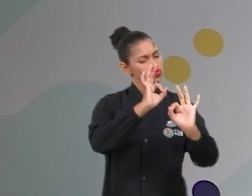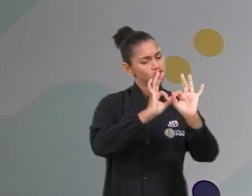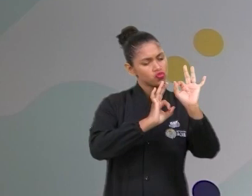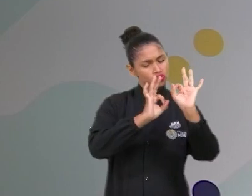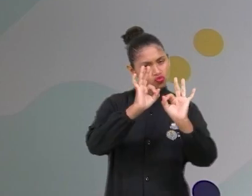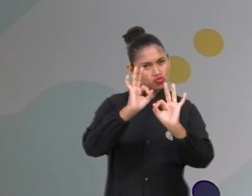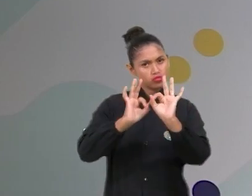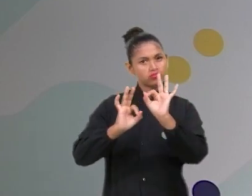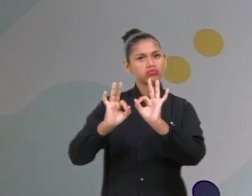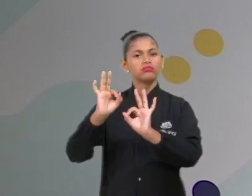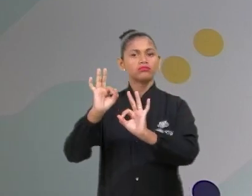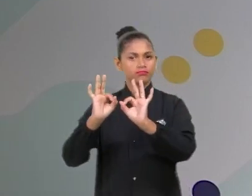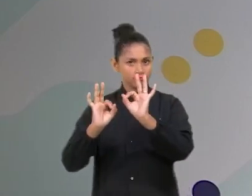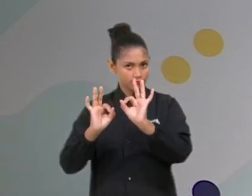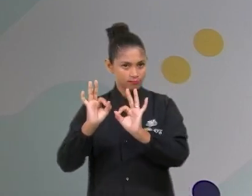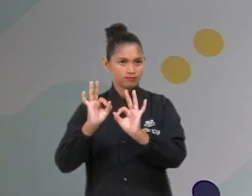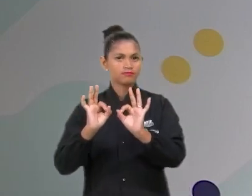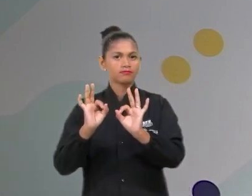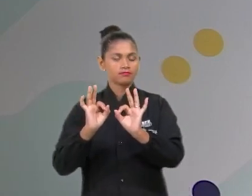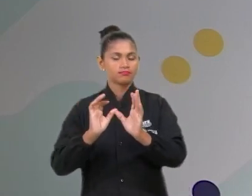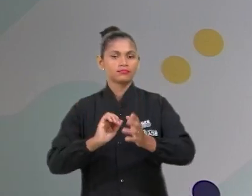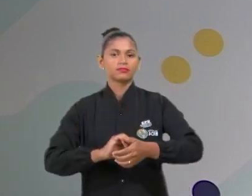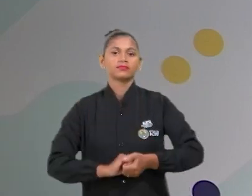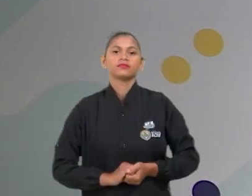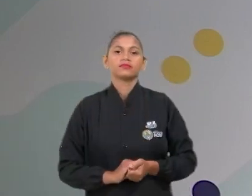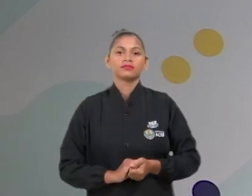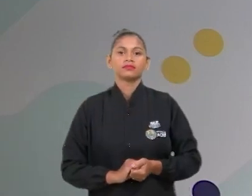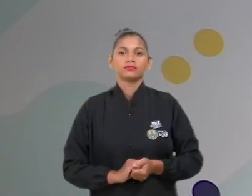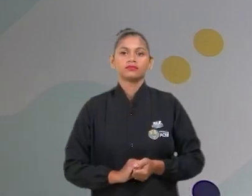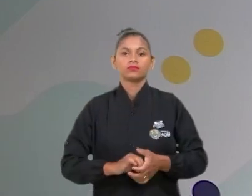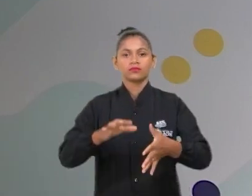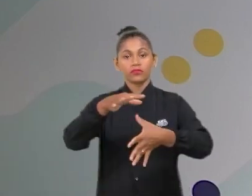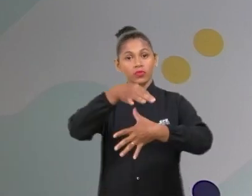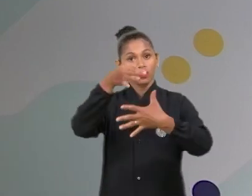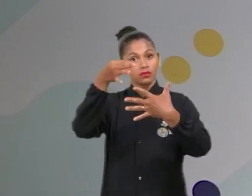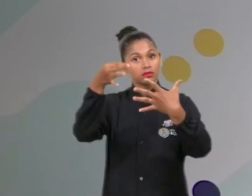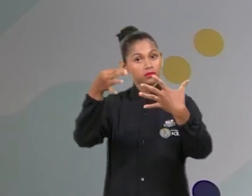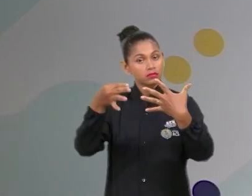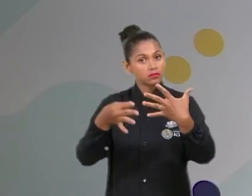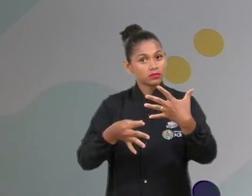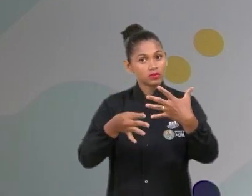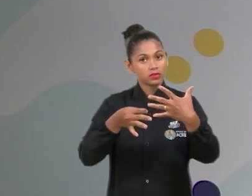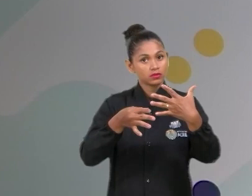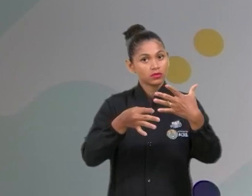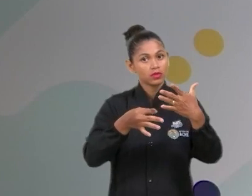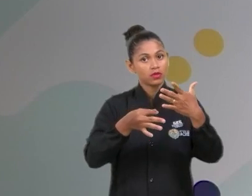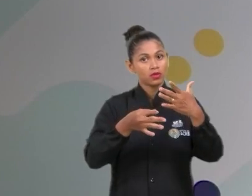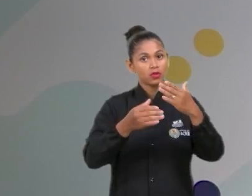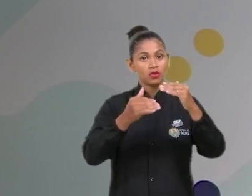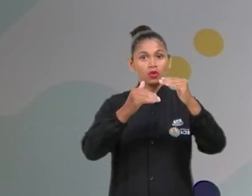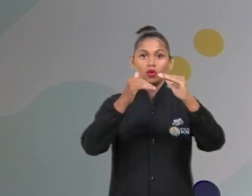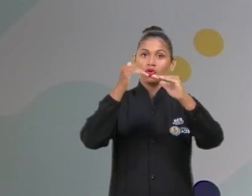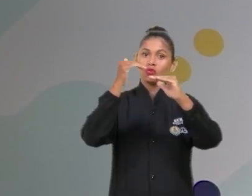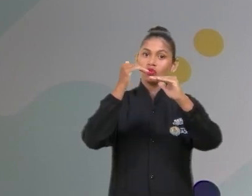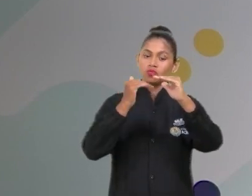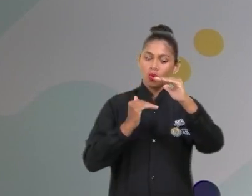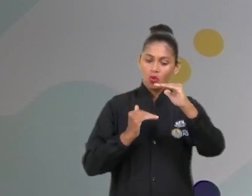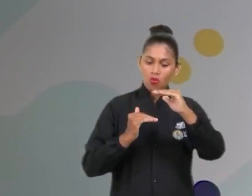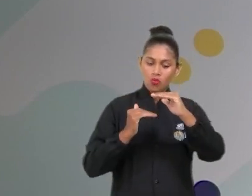estão muito bem organizados aí. Todos os elementos organizados em ordem crescente de